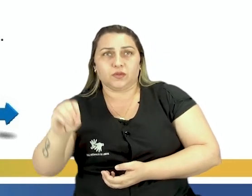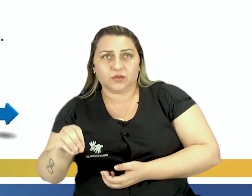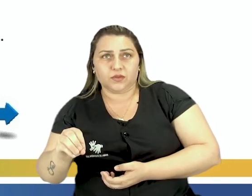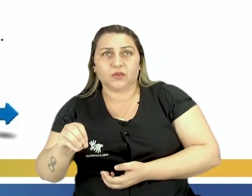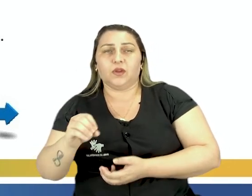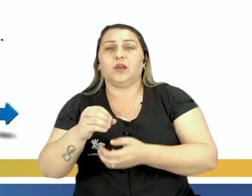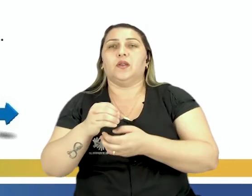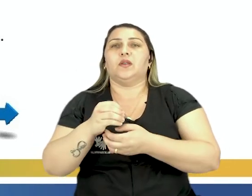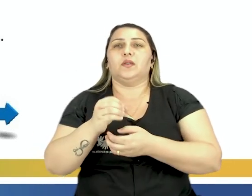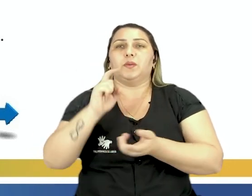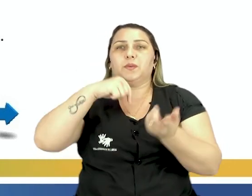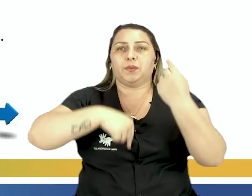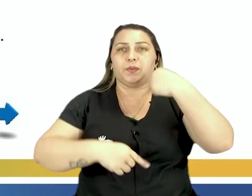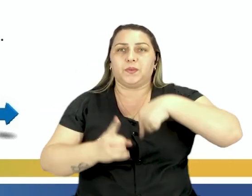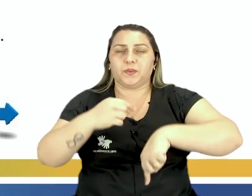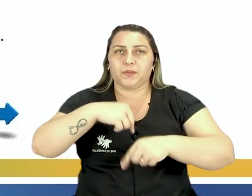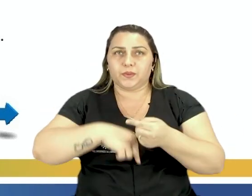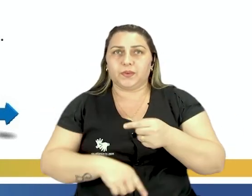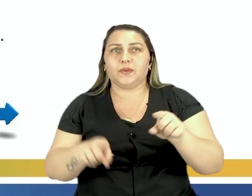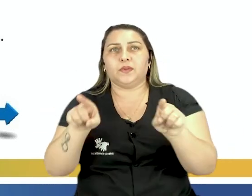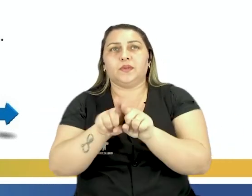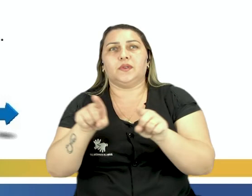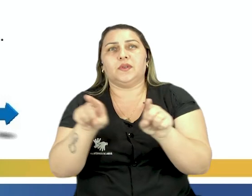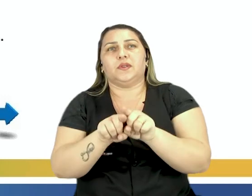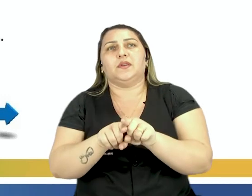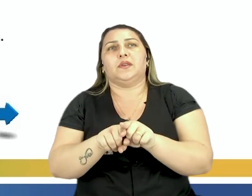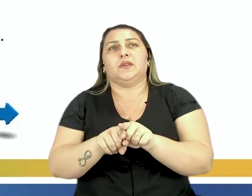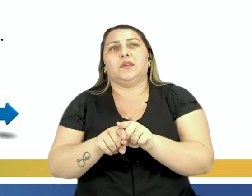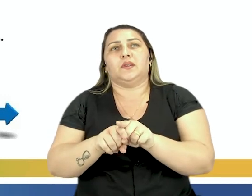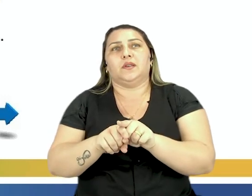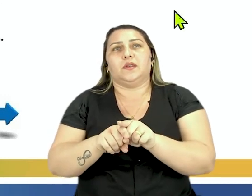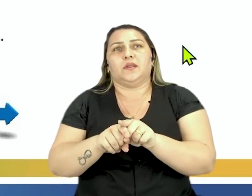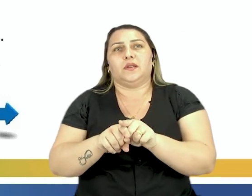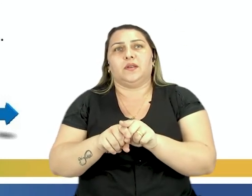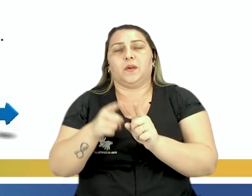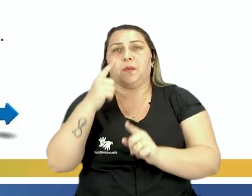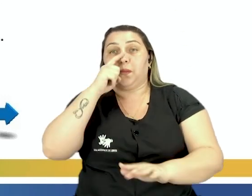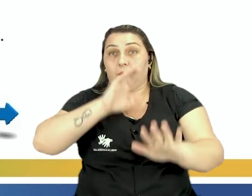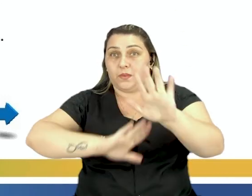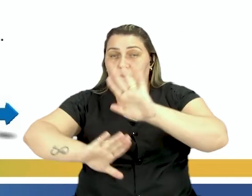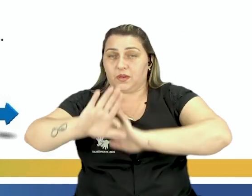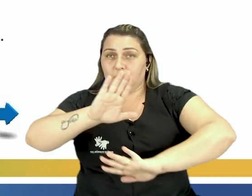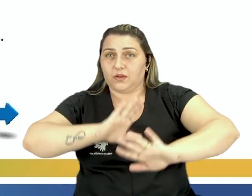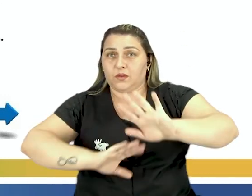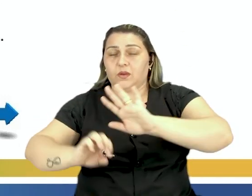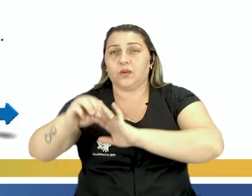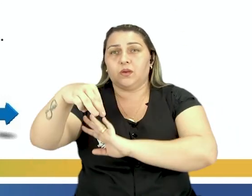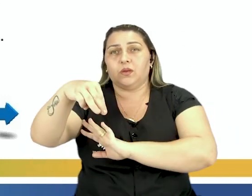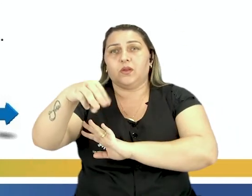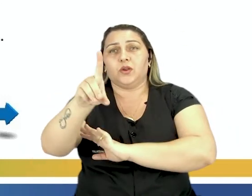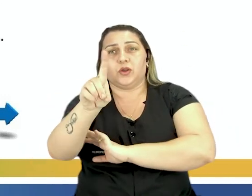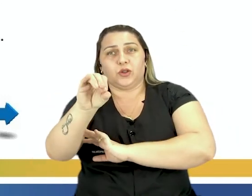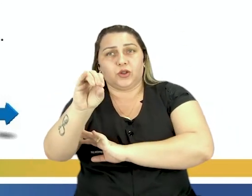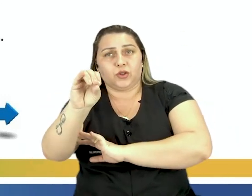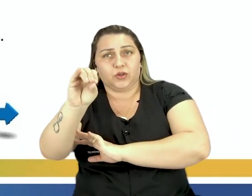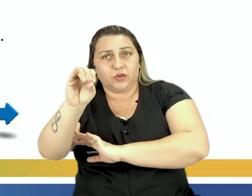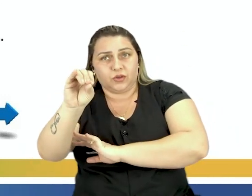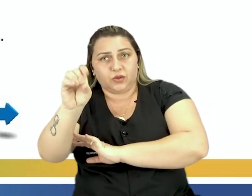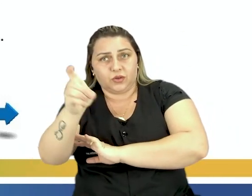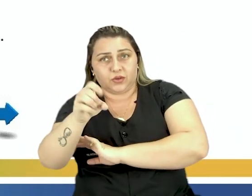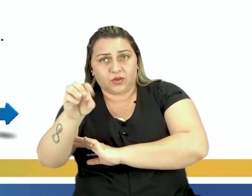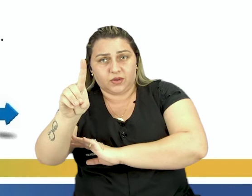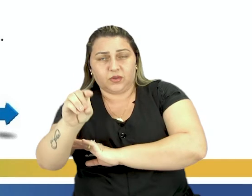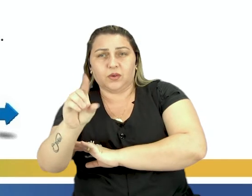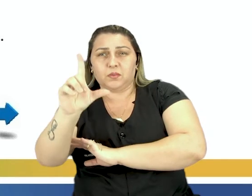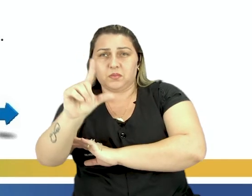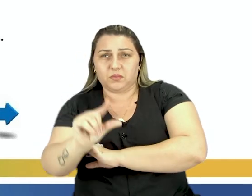combustíveis fósseis, e o monóxido de carbono também é um poluente perigoso. Nós temos o dióxido de carbono, que é necessário em